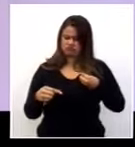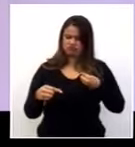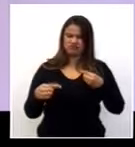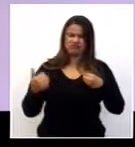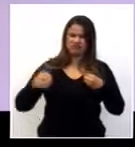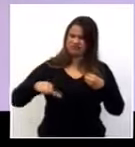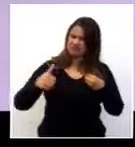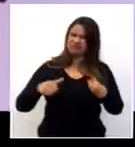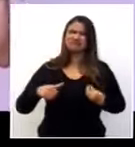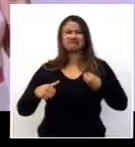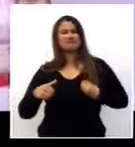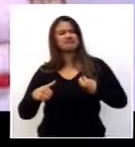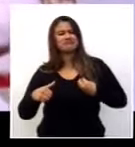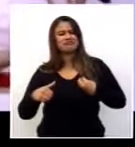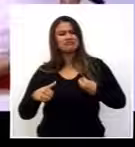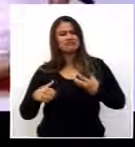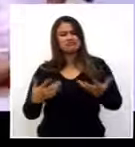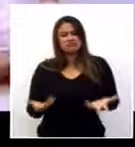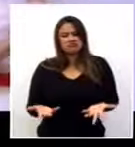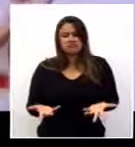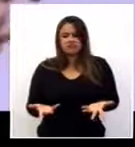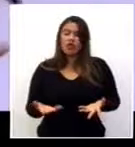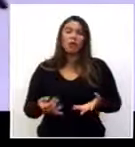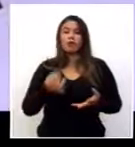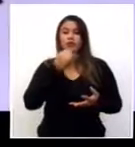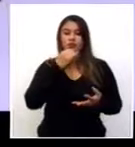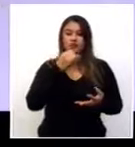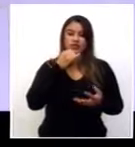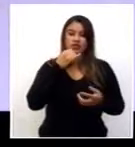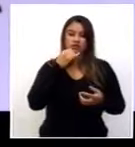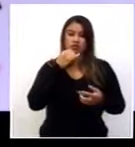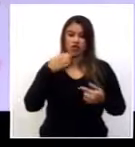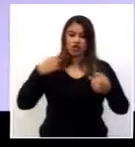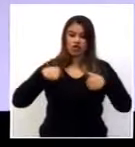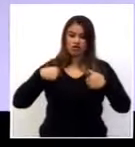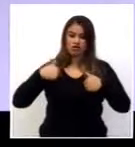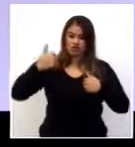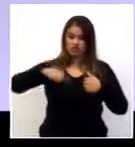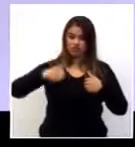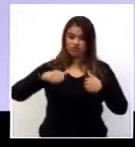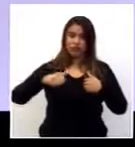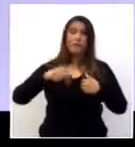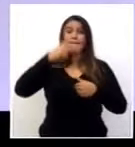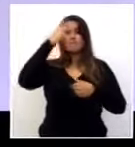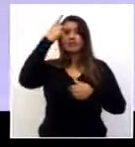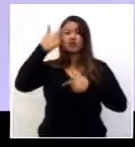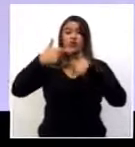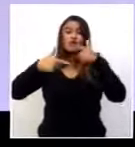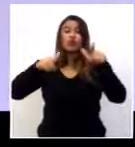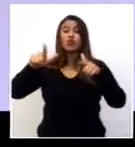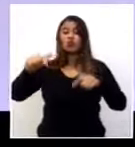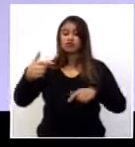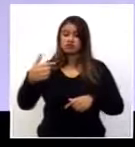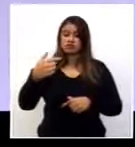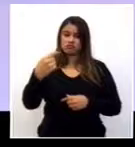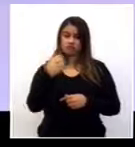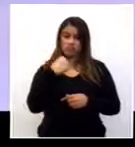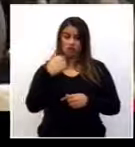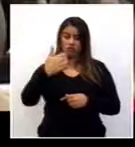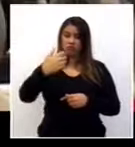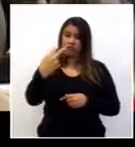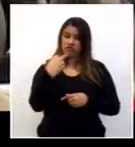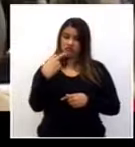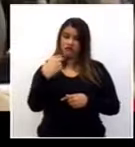vida. Porque, afinal, nós avaliamos e somos avaliados em qual tempo? Simplesmente o tempo